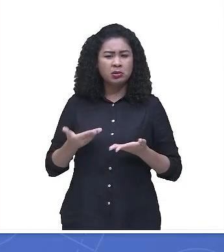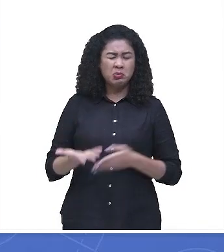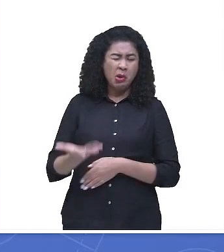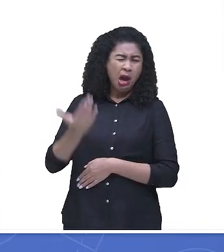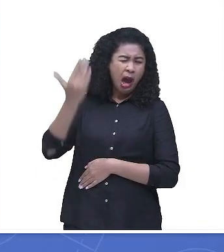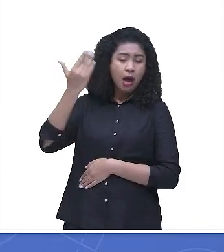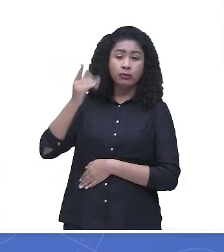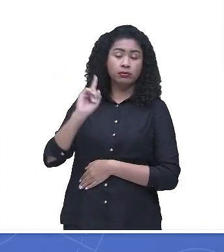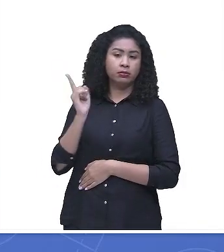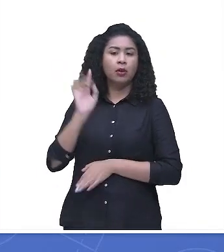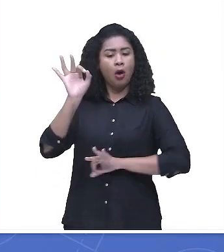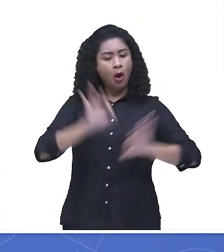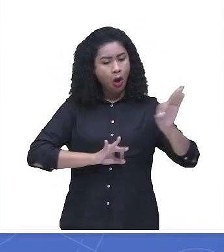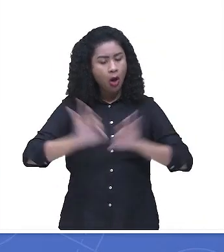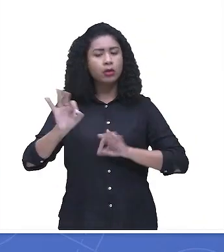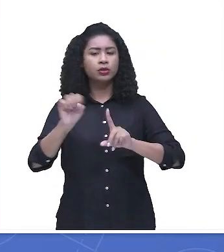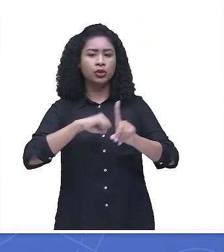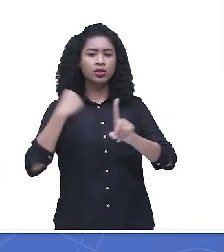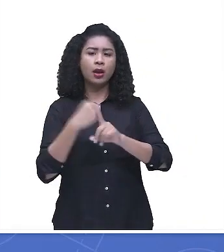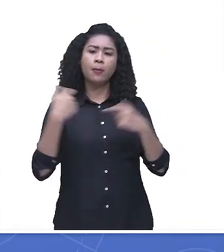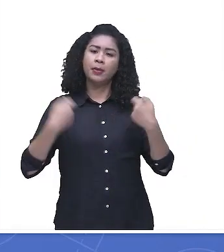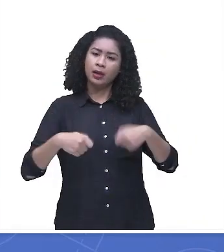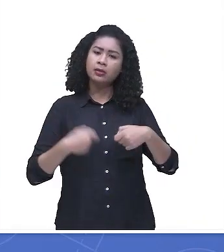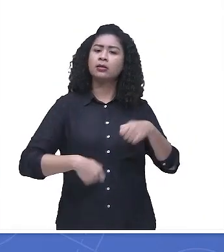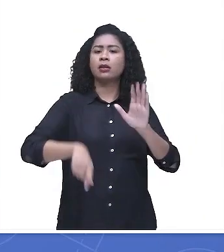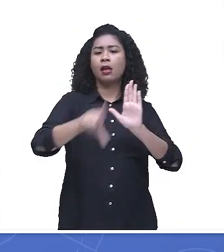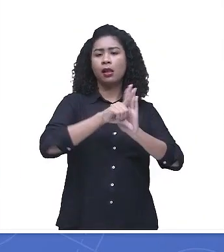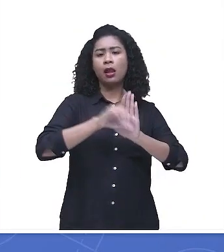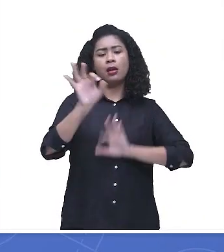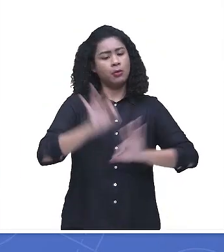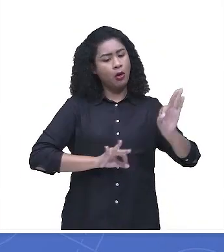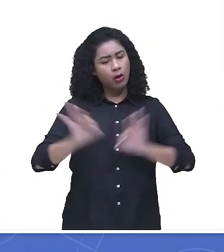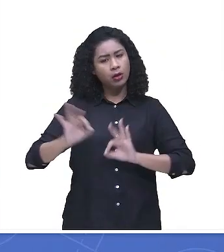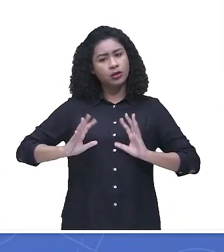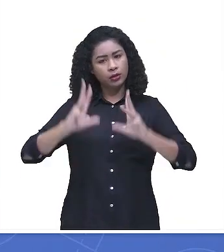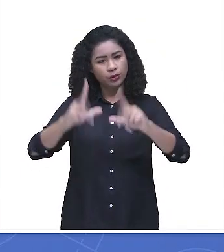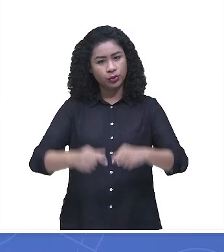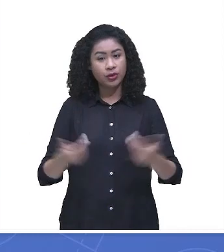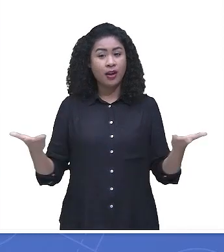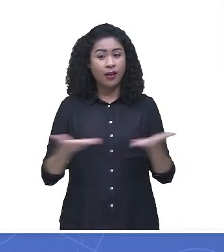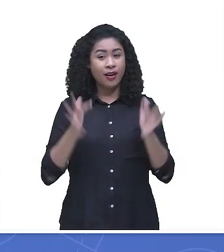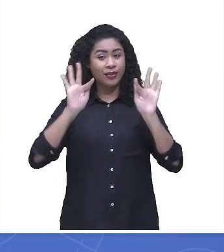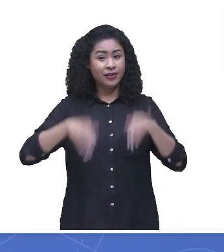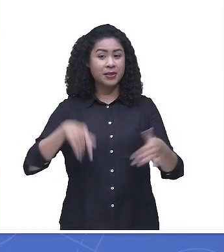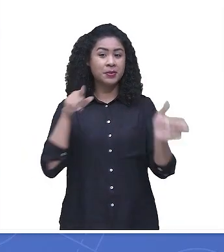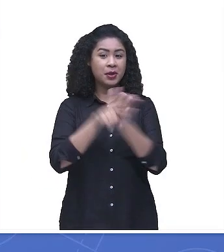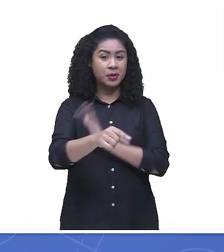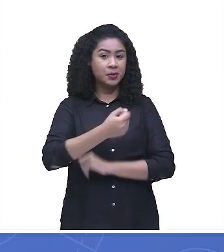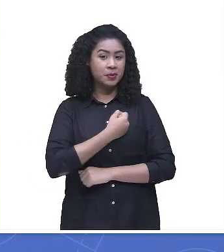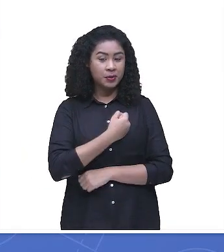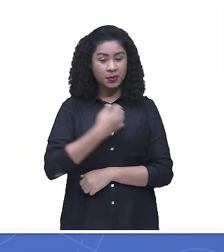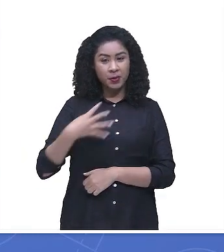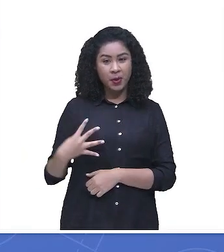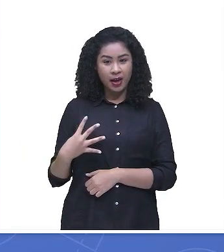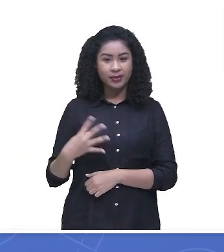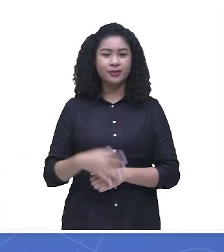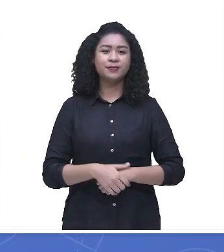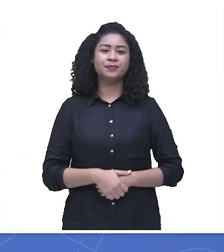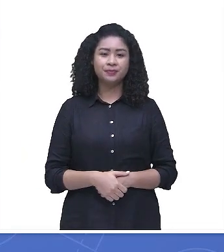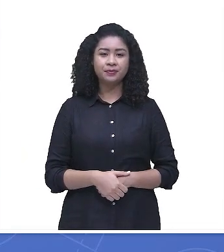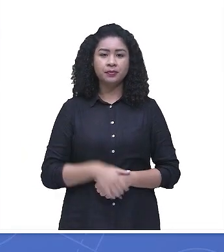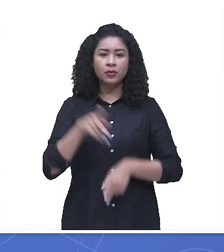organização social precisa de um código de leis, não é isso? Vamos agora então fechar com a nossa quarta questão, vamos lá? Os